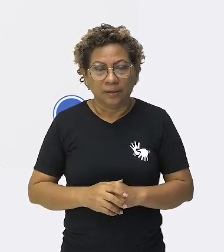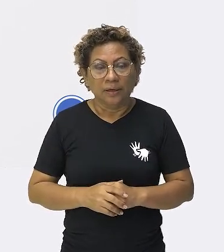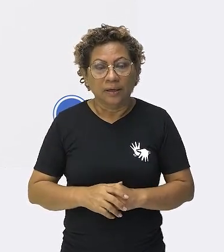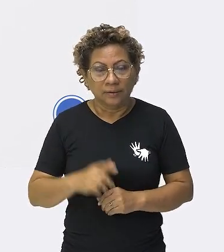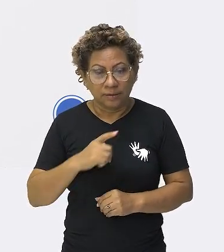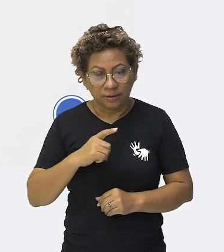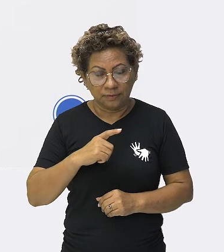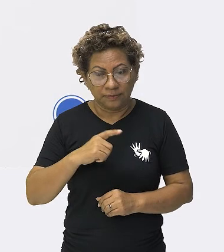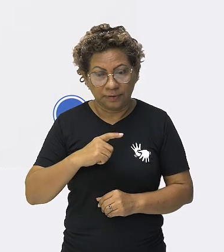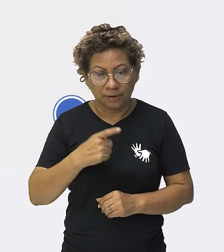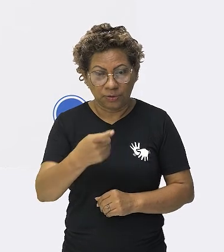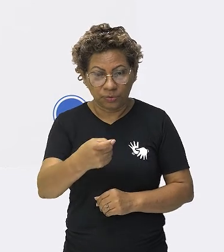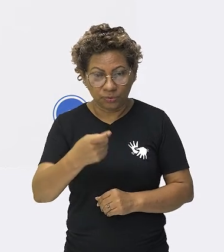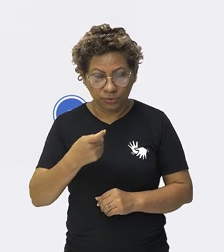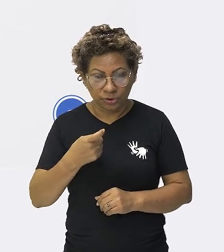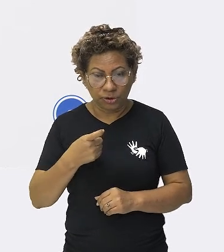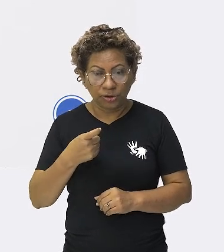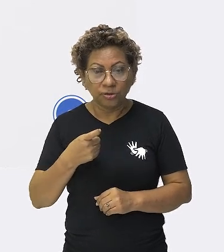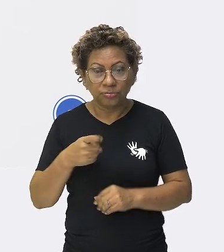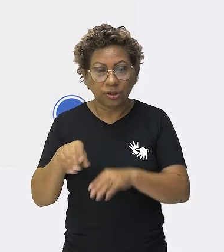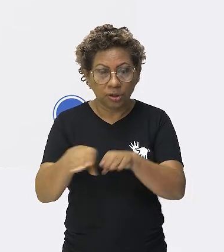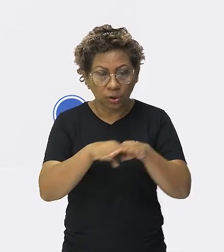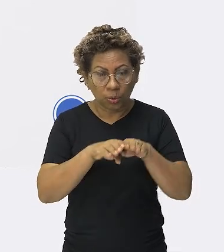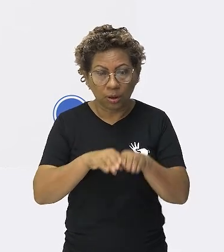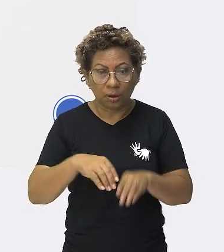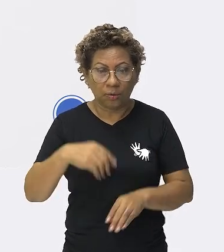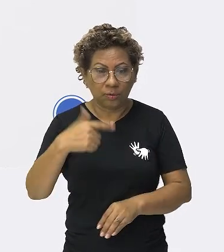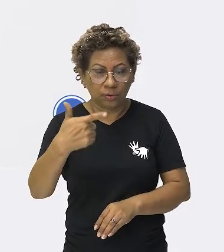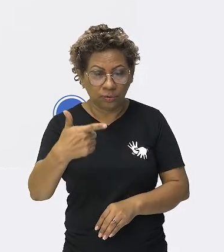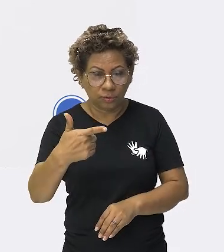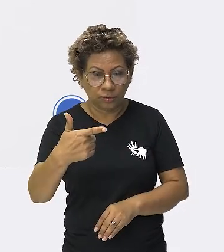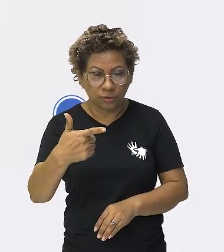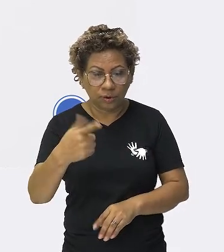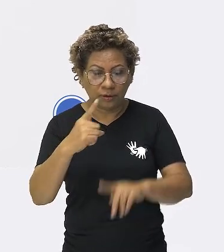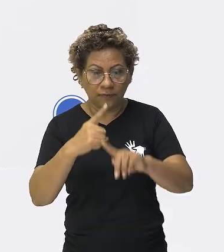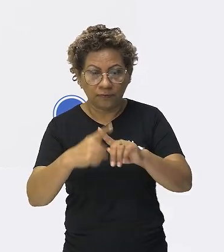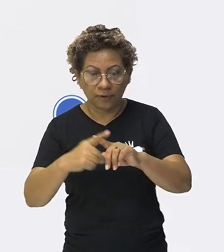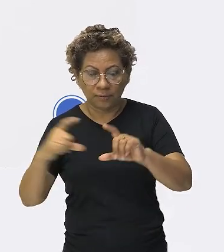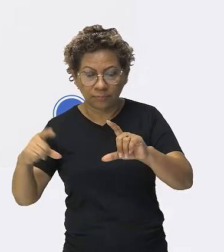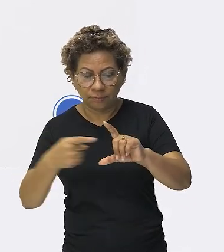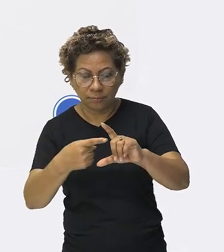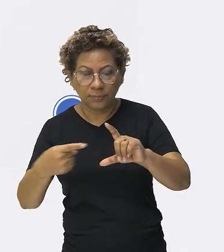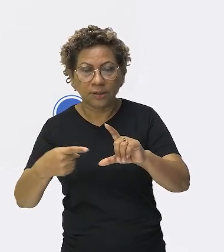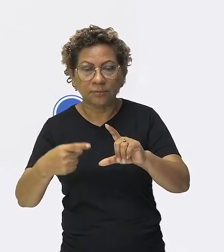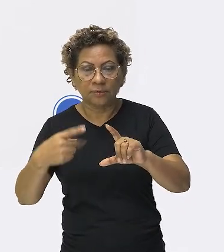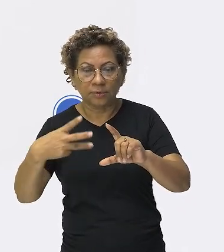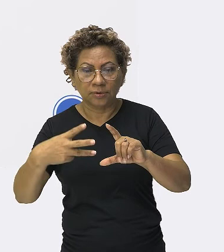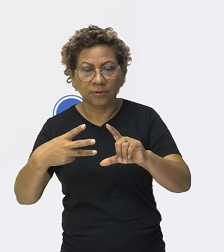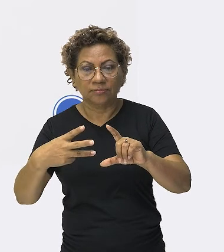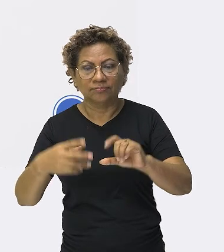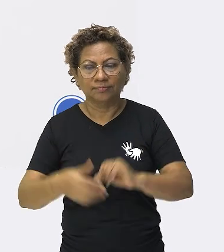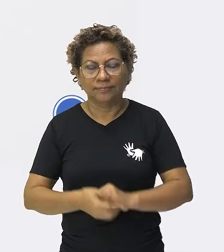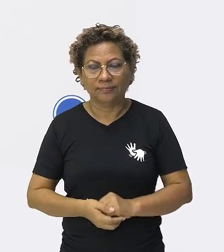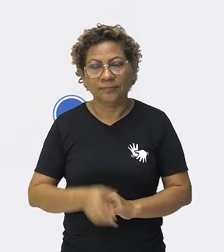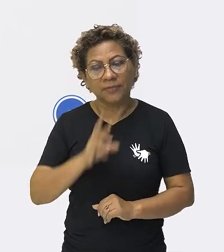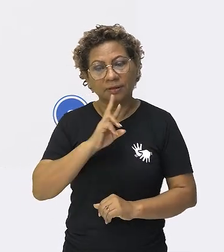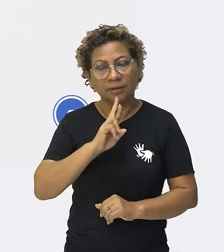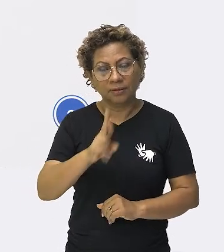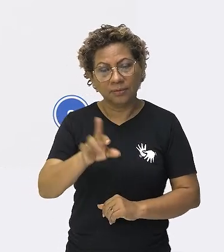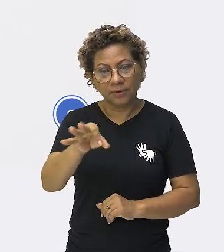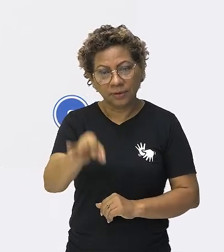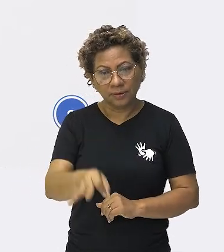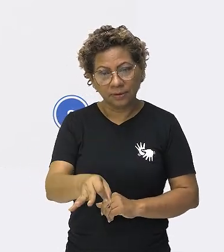sozinho, né? Igual a 2 vezes menos 3. E aí o resultado,